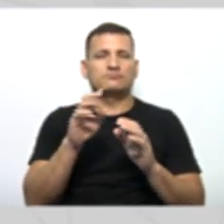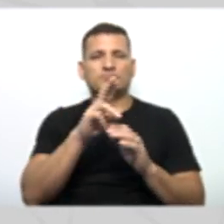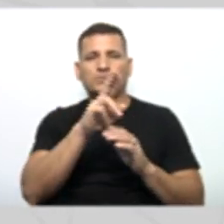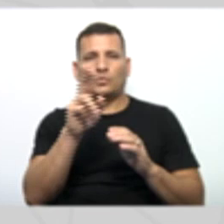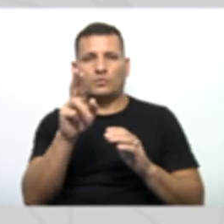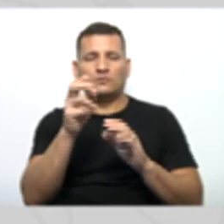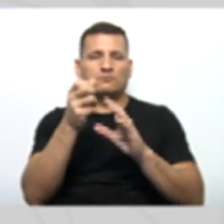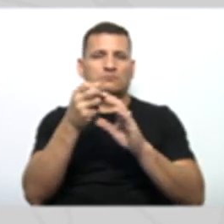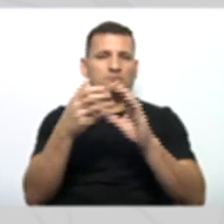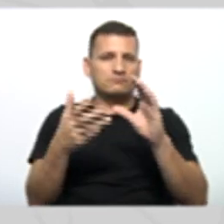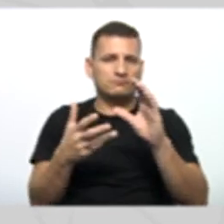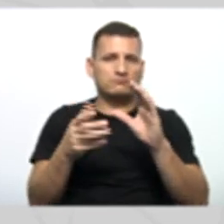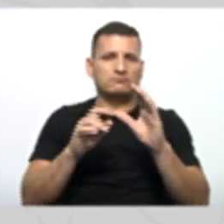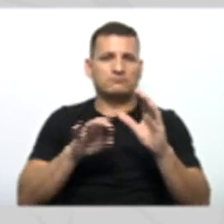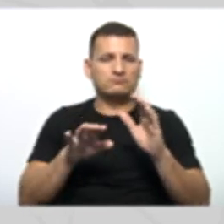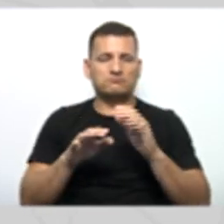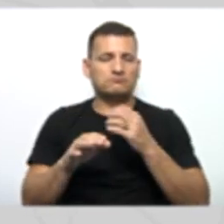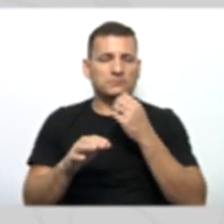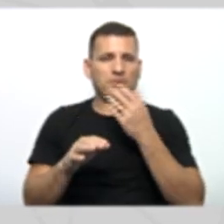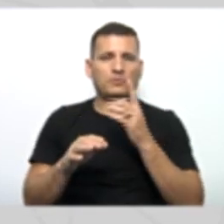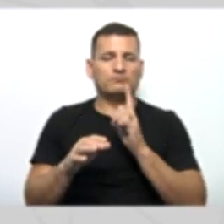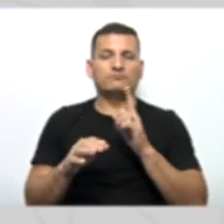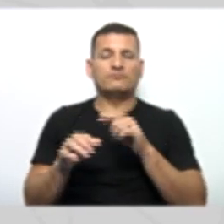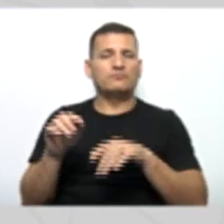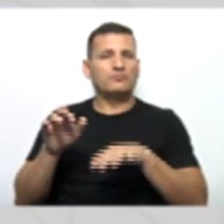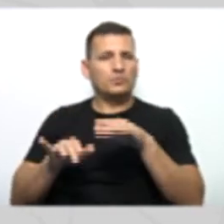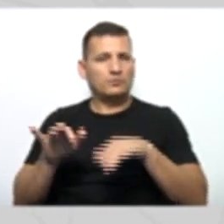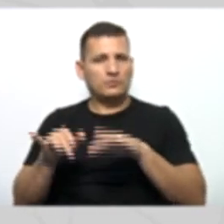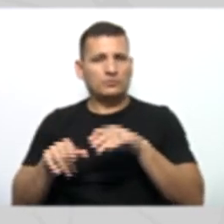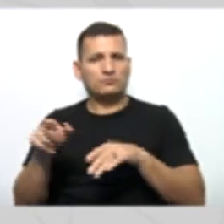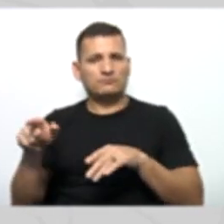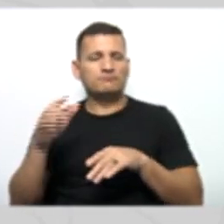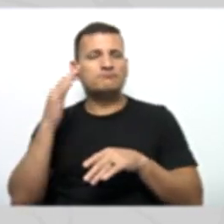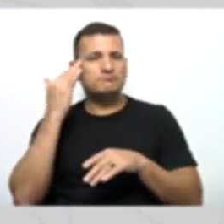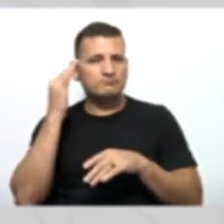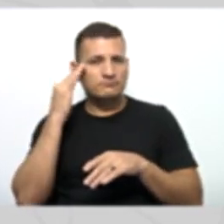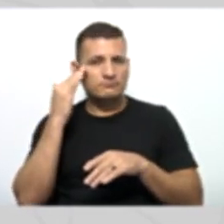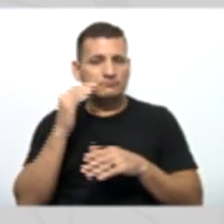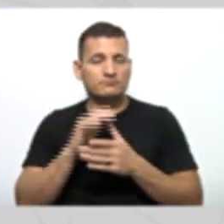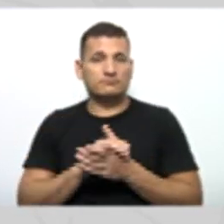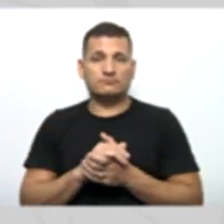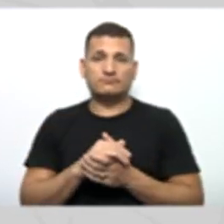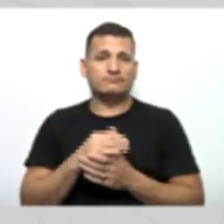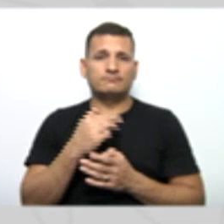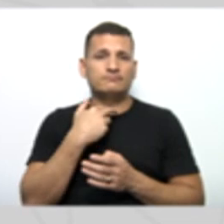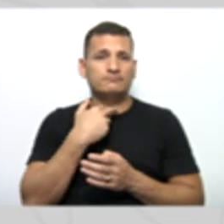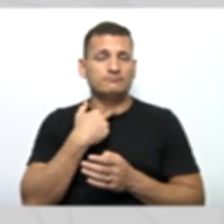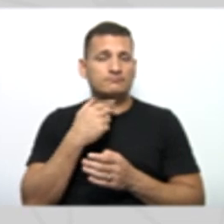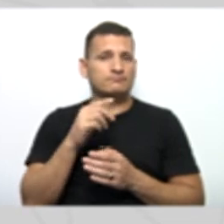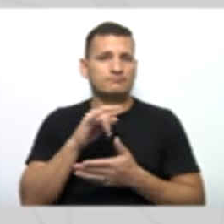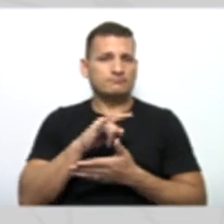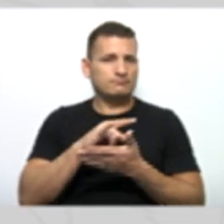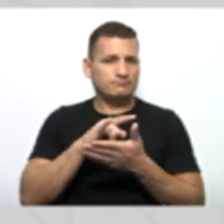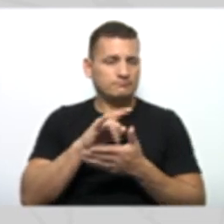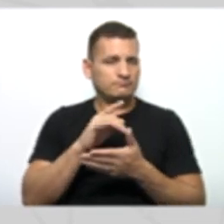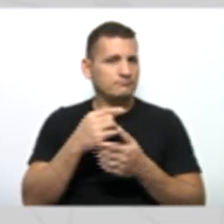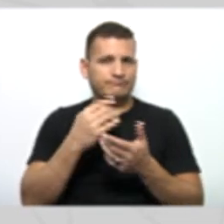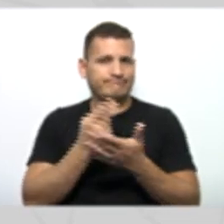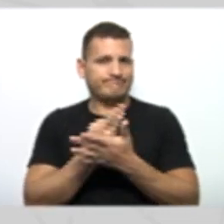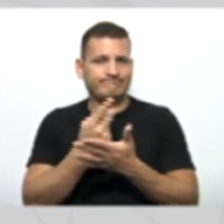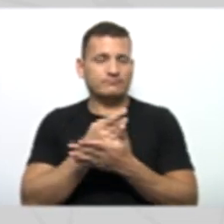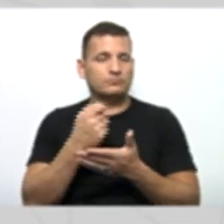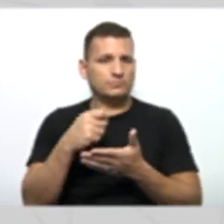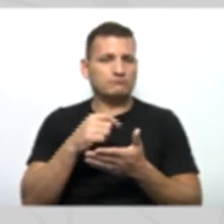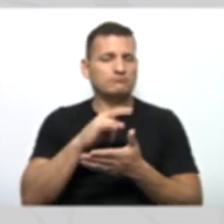de boa aí, e o meu programador, eu mesmo, o seu programador, vou entender. Não vai servir para documentar, ok? Então